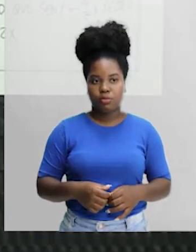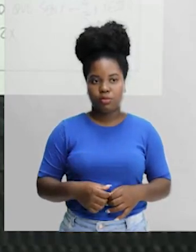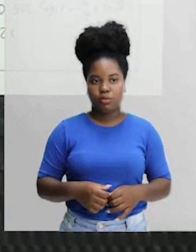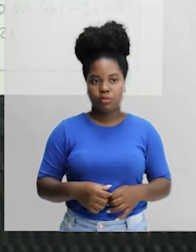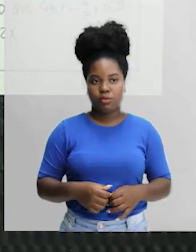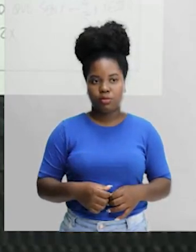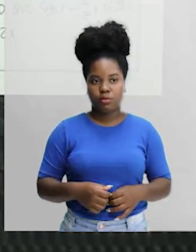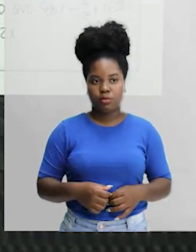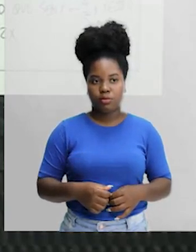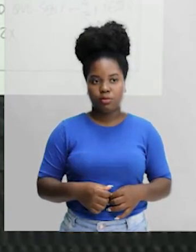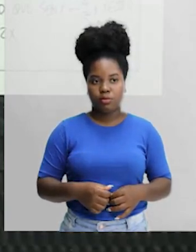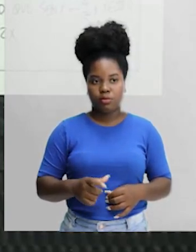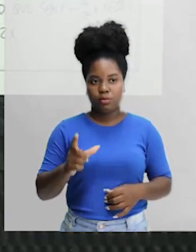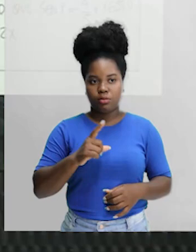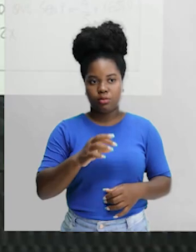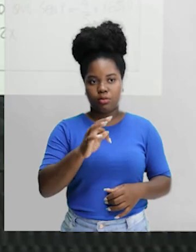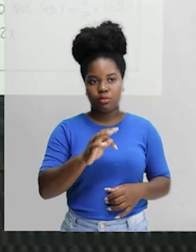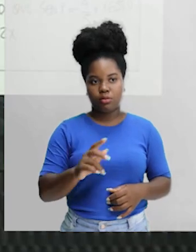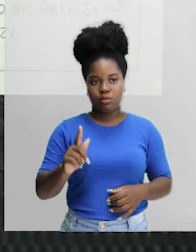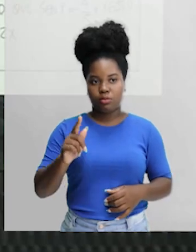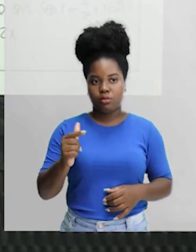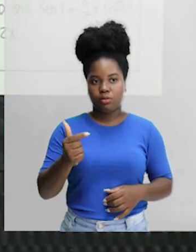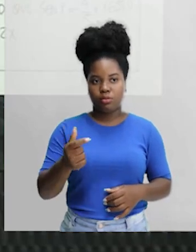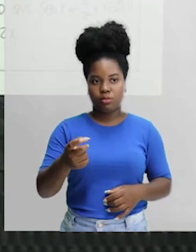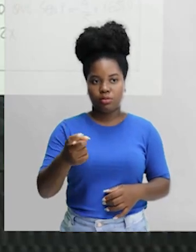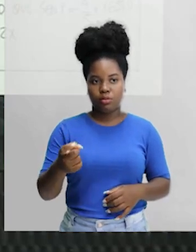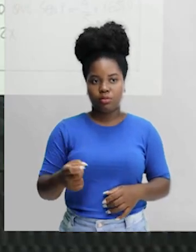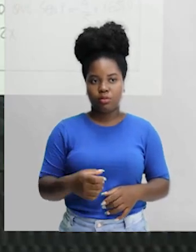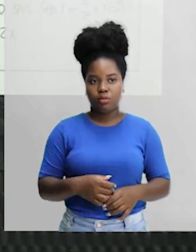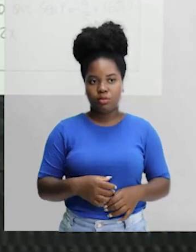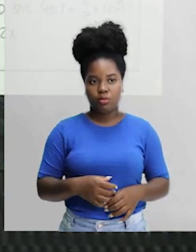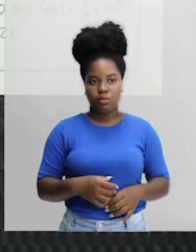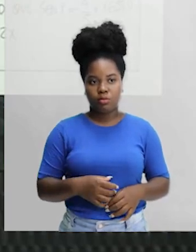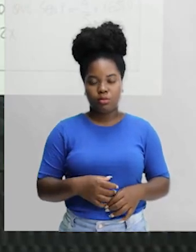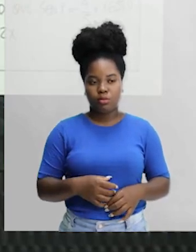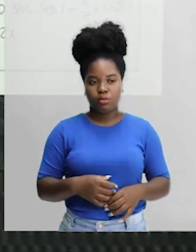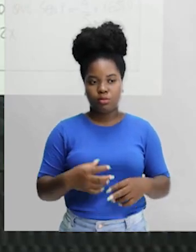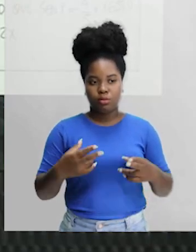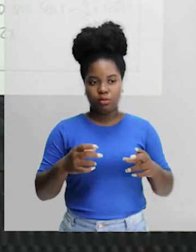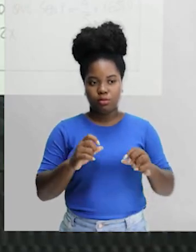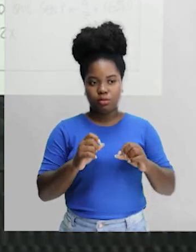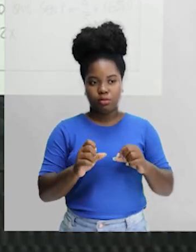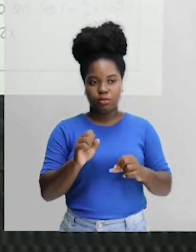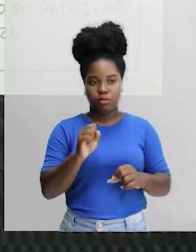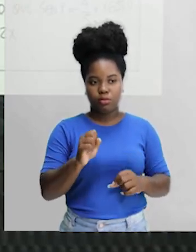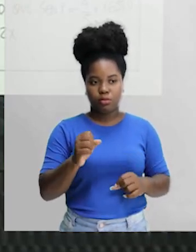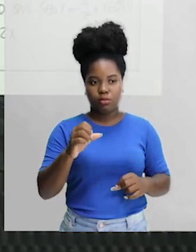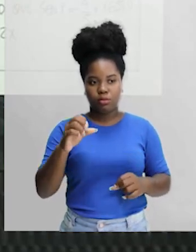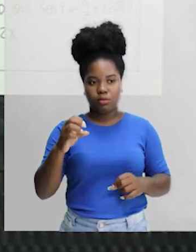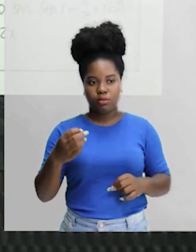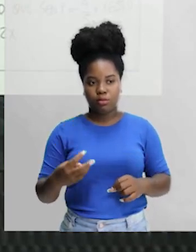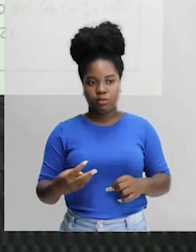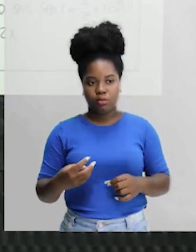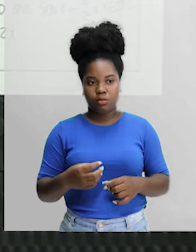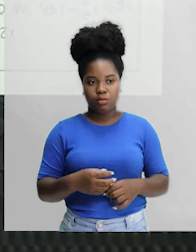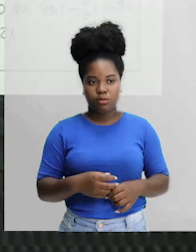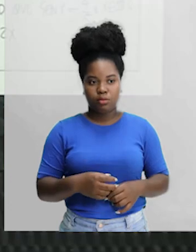Tá? Então, nós temos que a tangente de 2x vai ser igual a 8/3